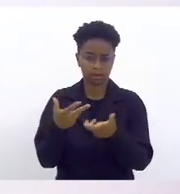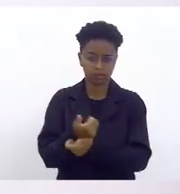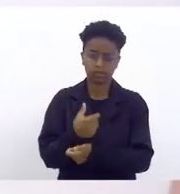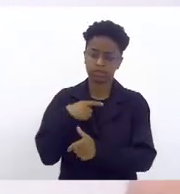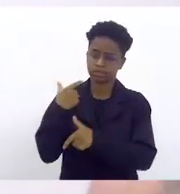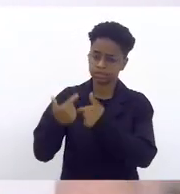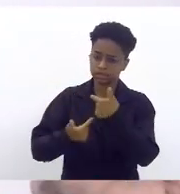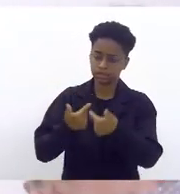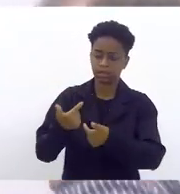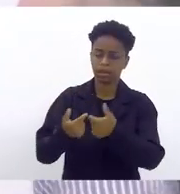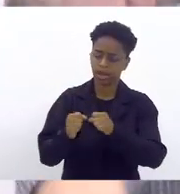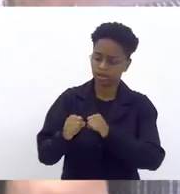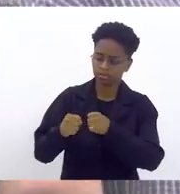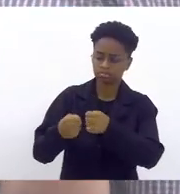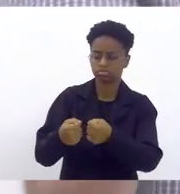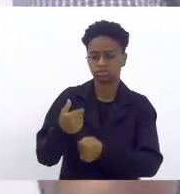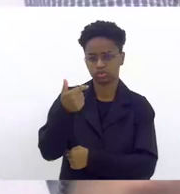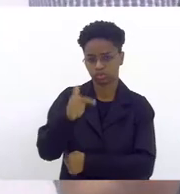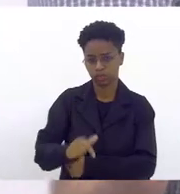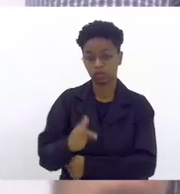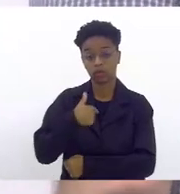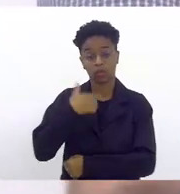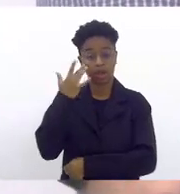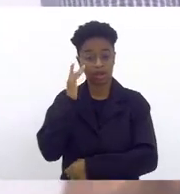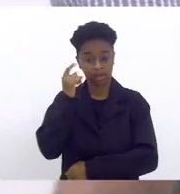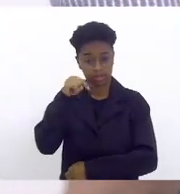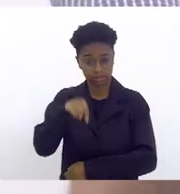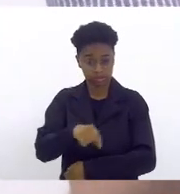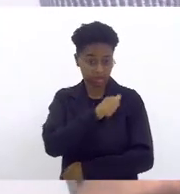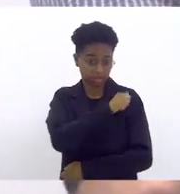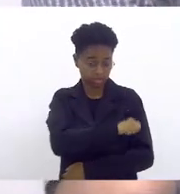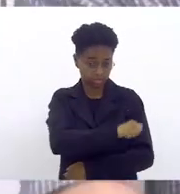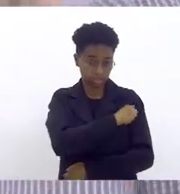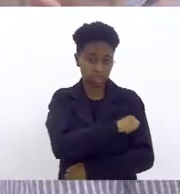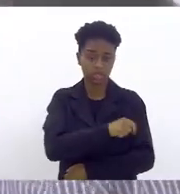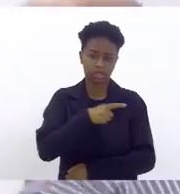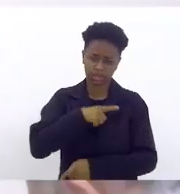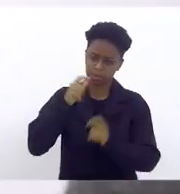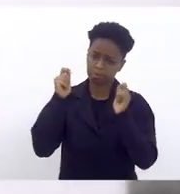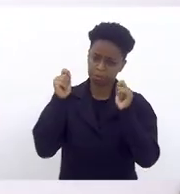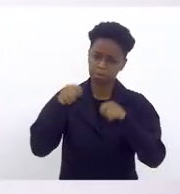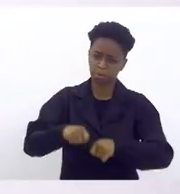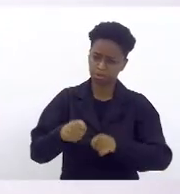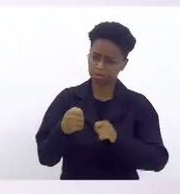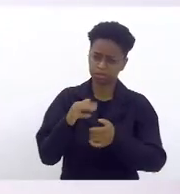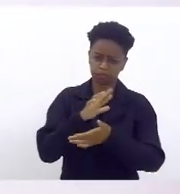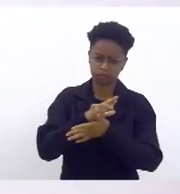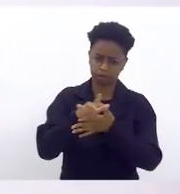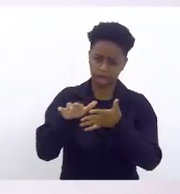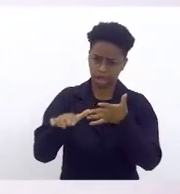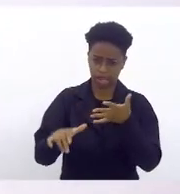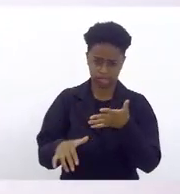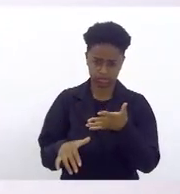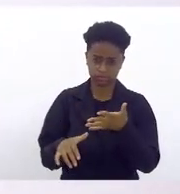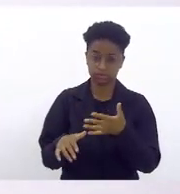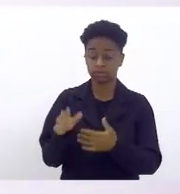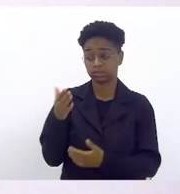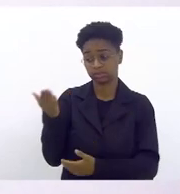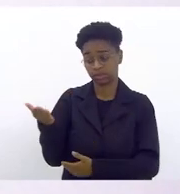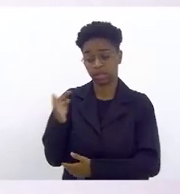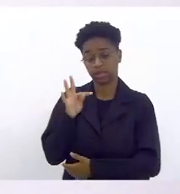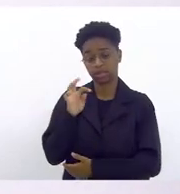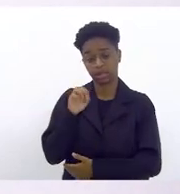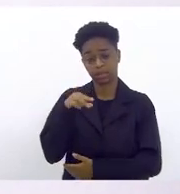retomar isso eu acho que é o Rio de Janeiro ele tem grandes potencialidades para isso tem um programa já colocou aqui